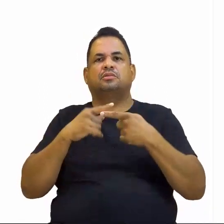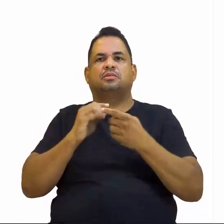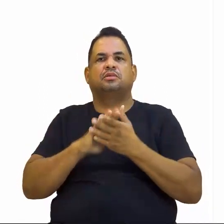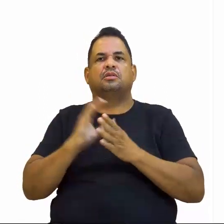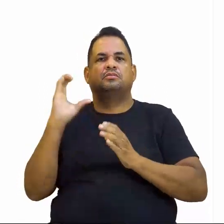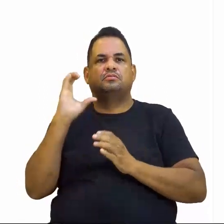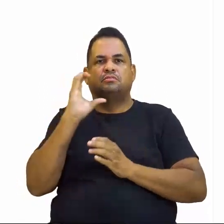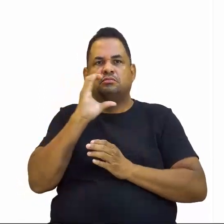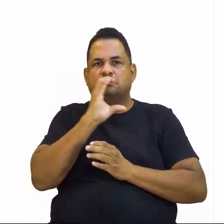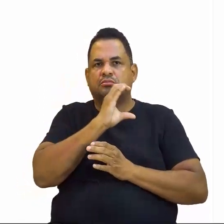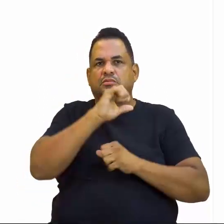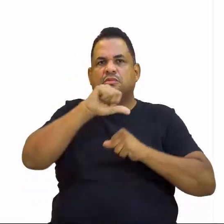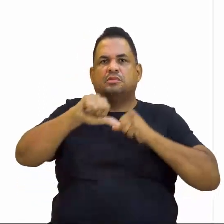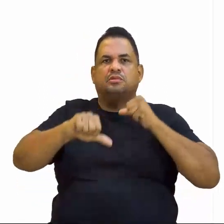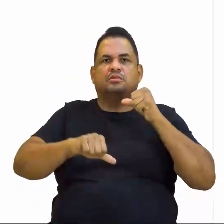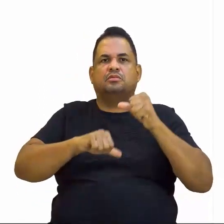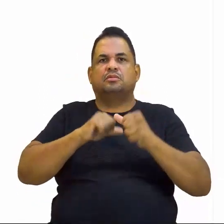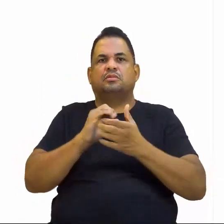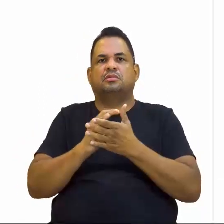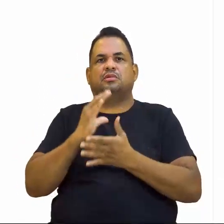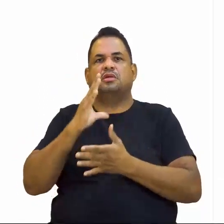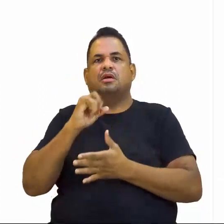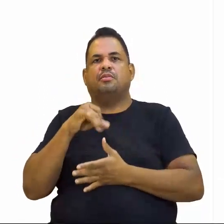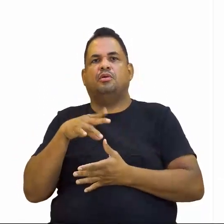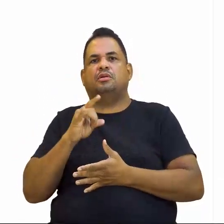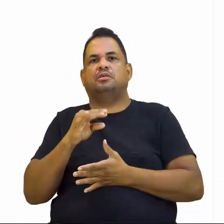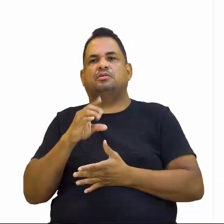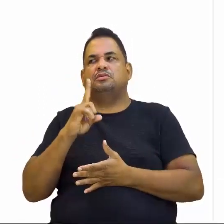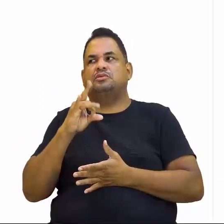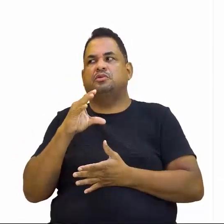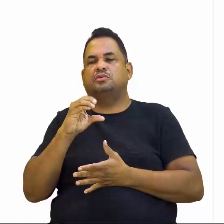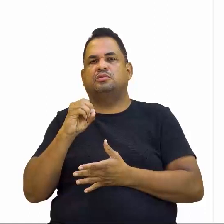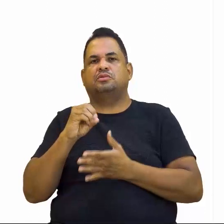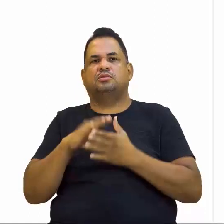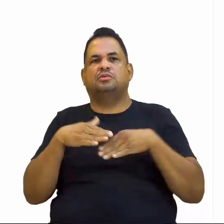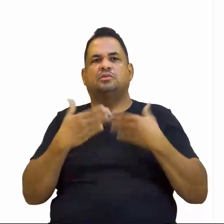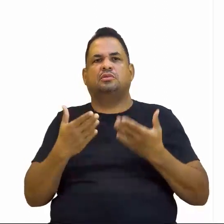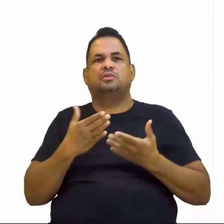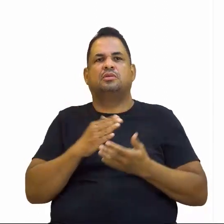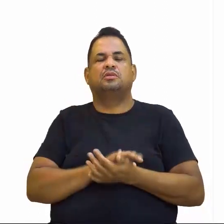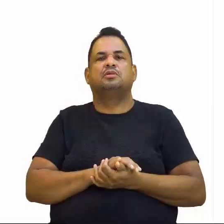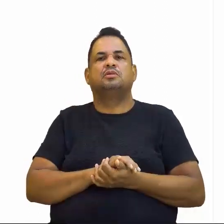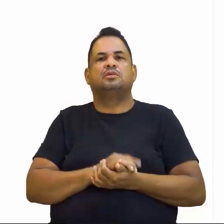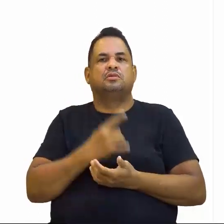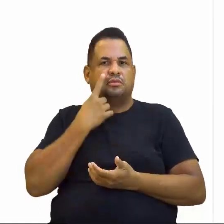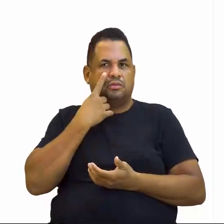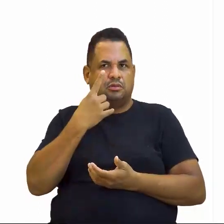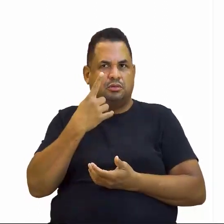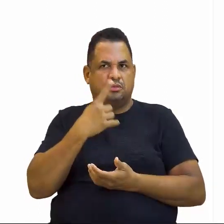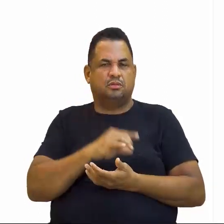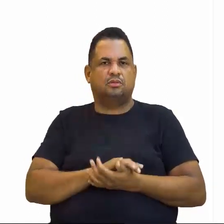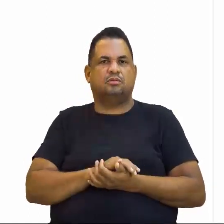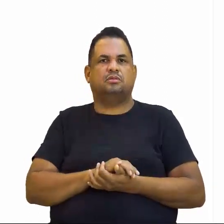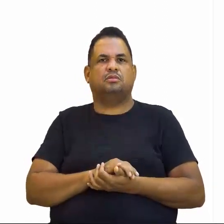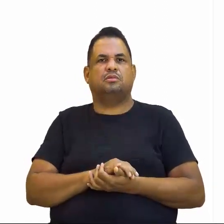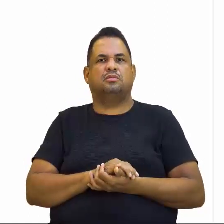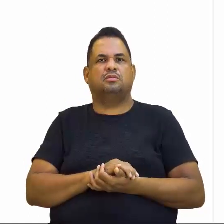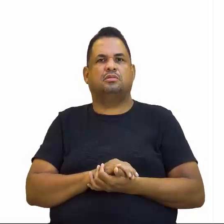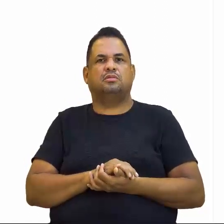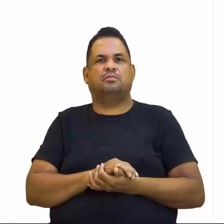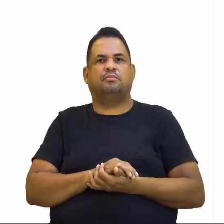era aquecido e transformado em carbonato de sódio. Eles obtiveram o